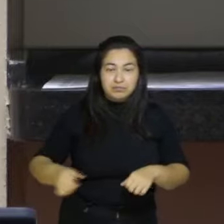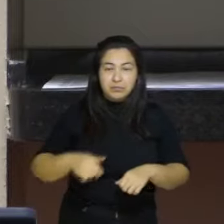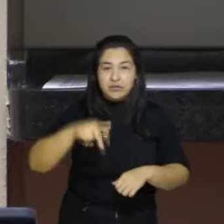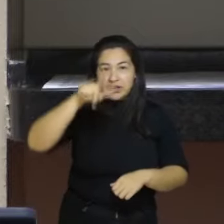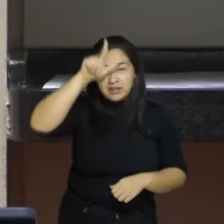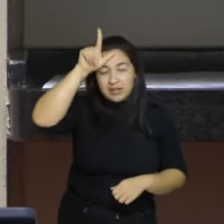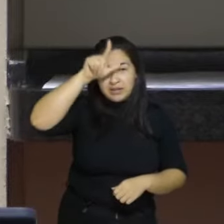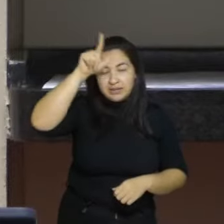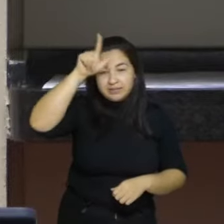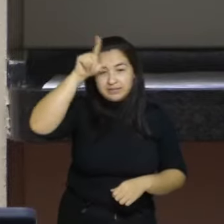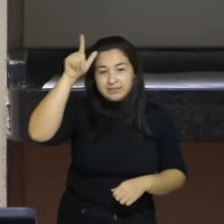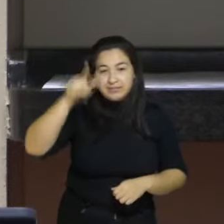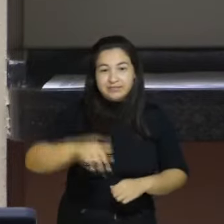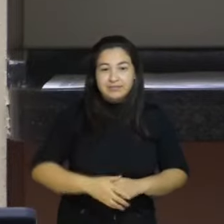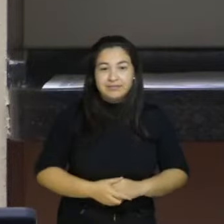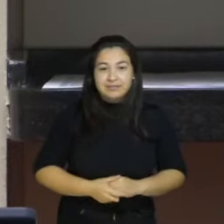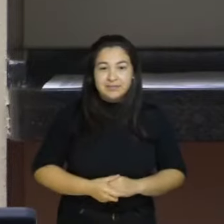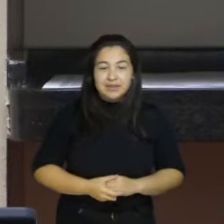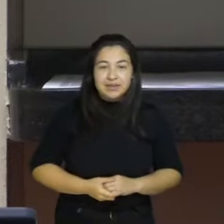Lima